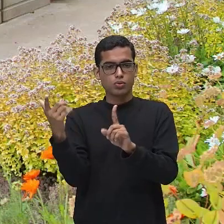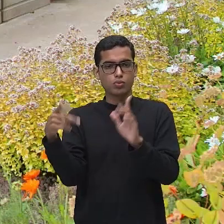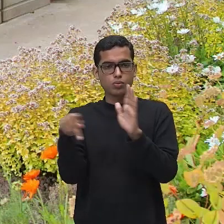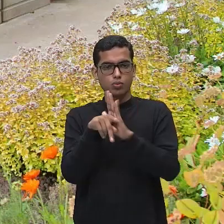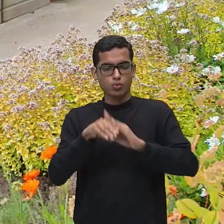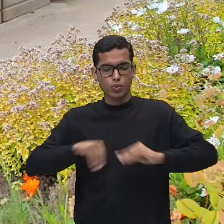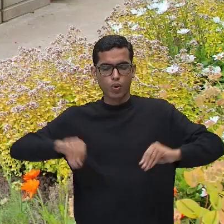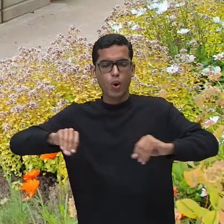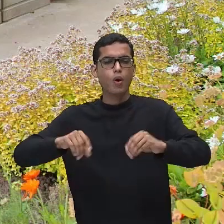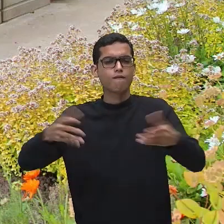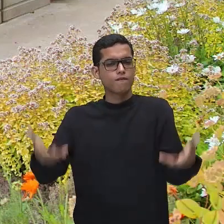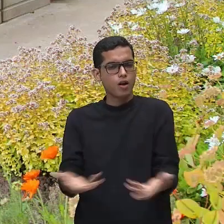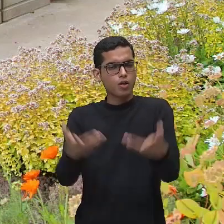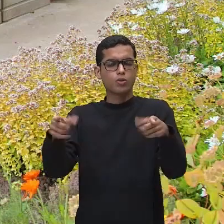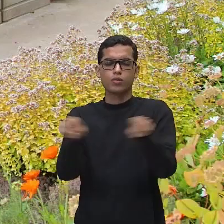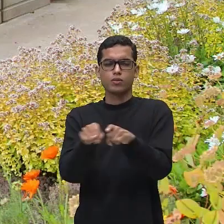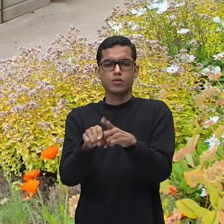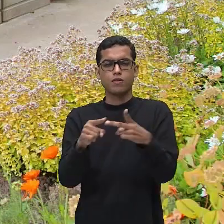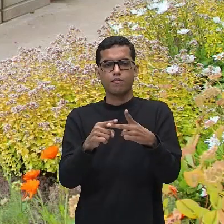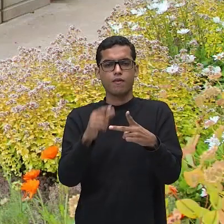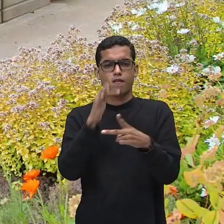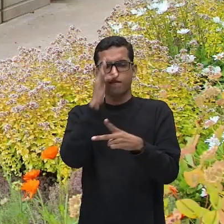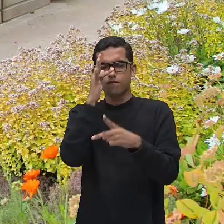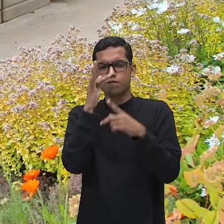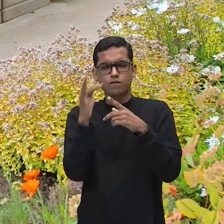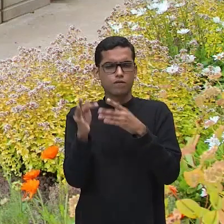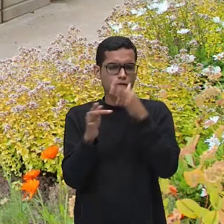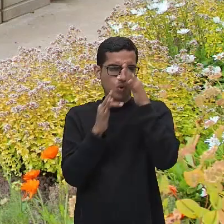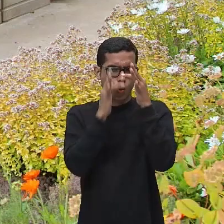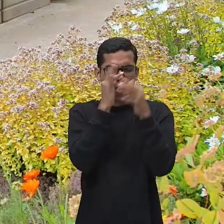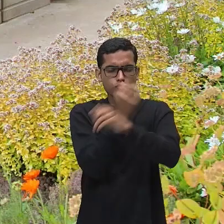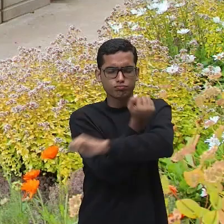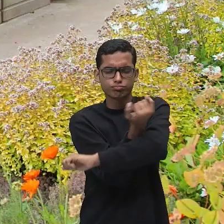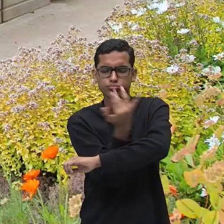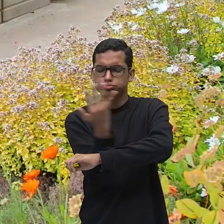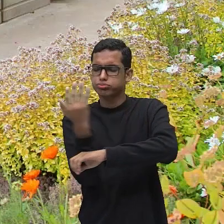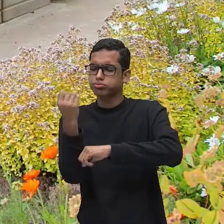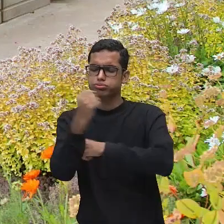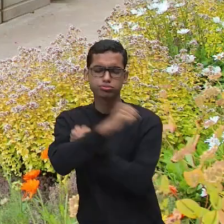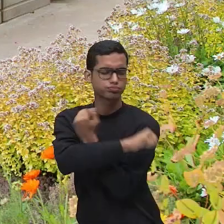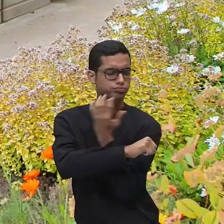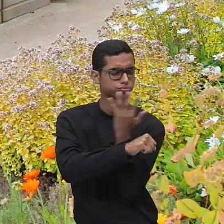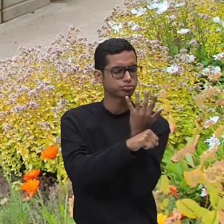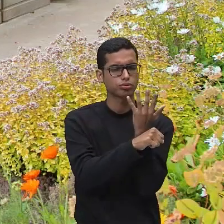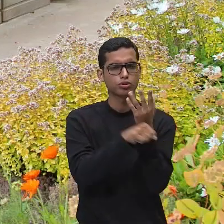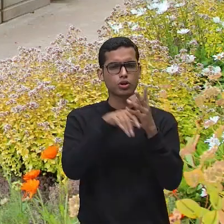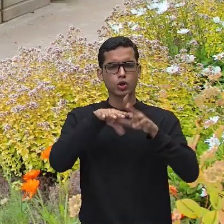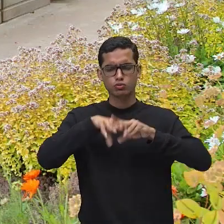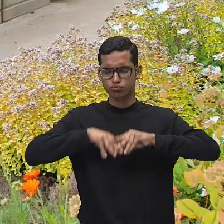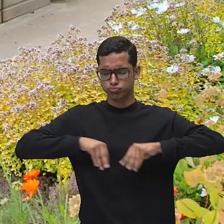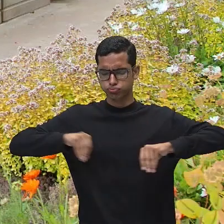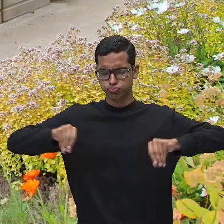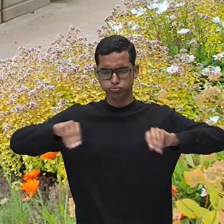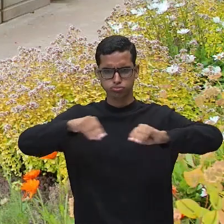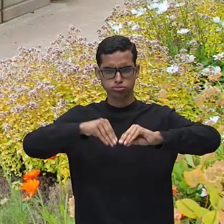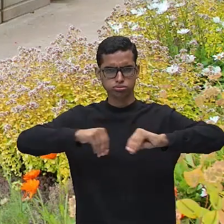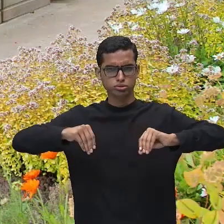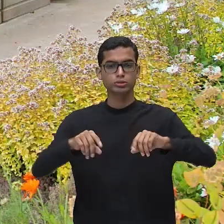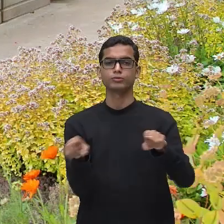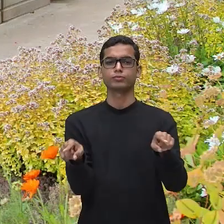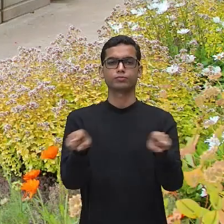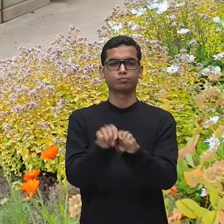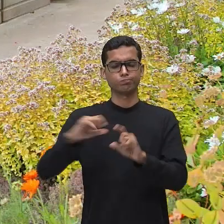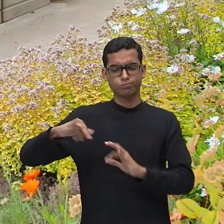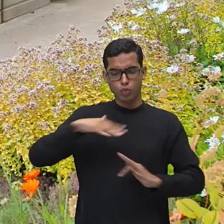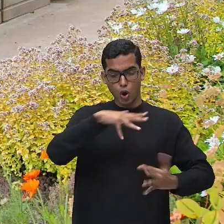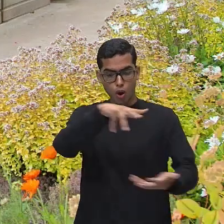às verduras e flores. Com a terra ocorre esse